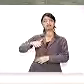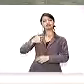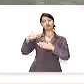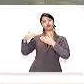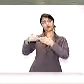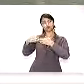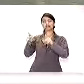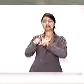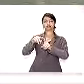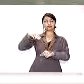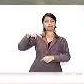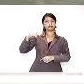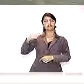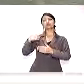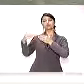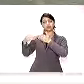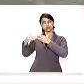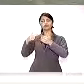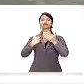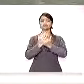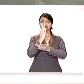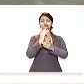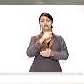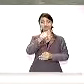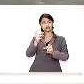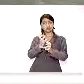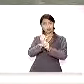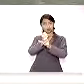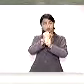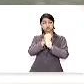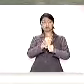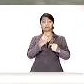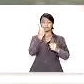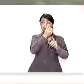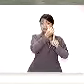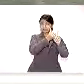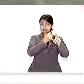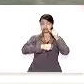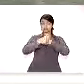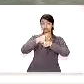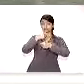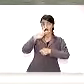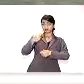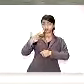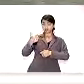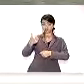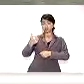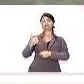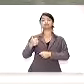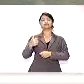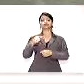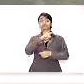IC pela aprovação da da prestação de contas do primeiro semestre 2012 quitando seus